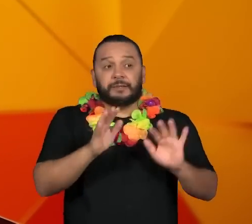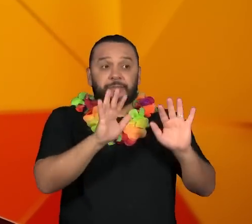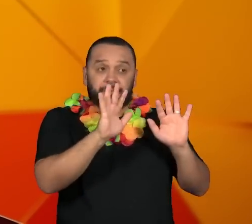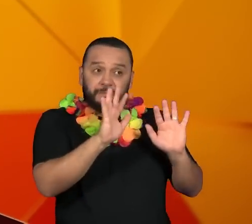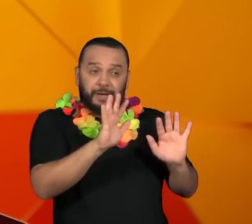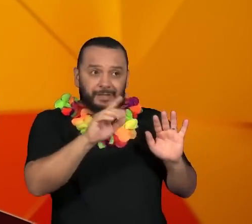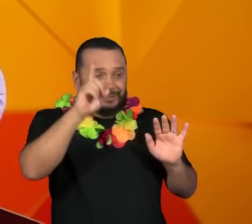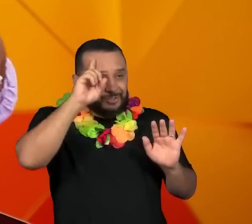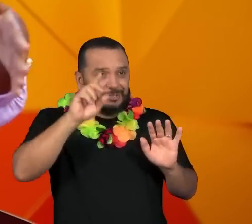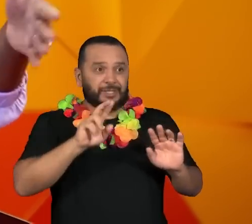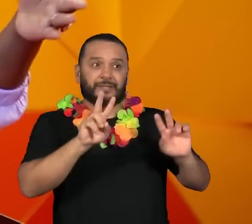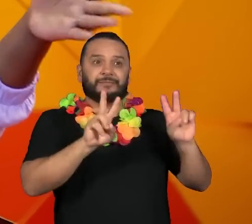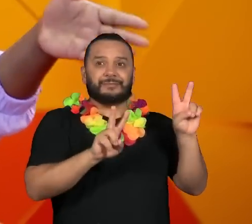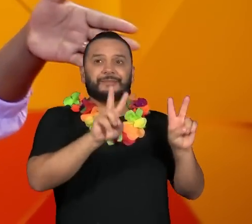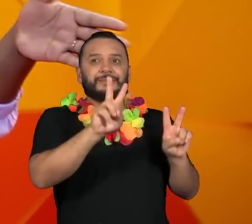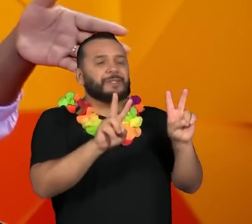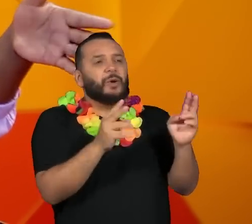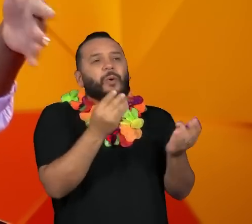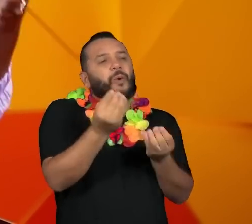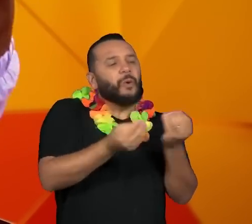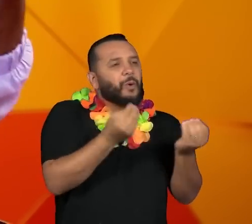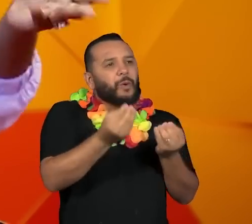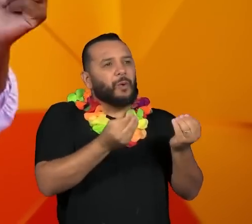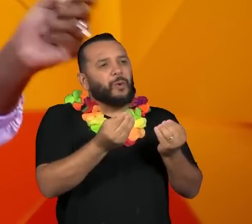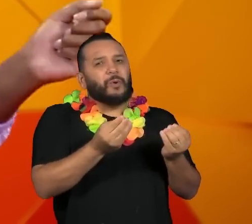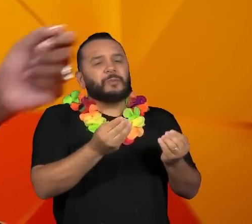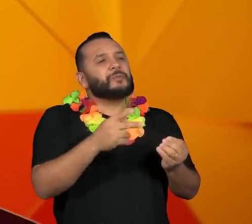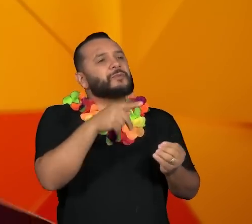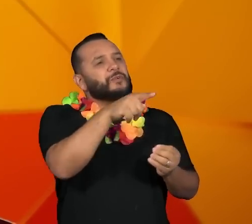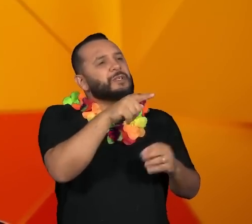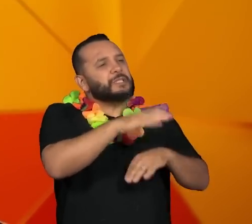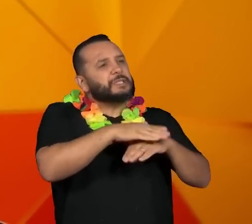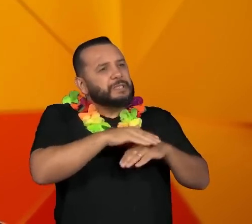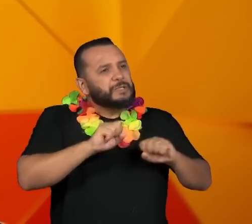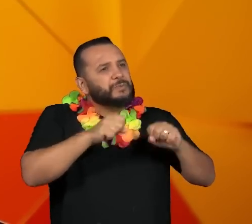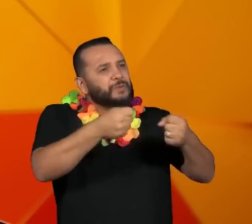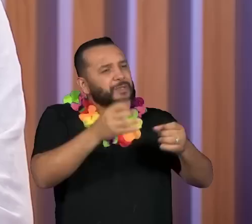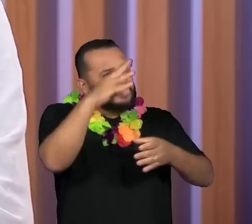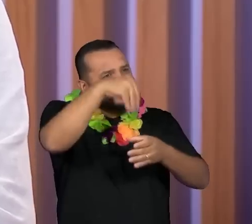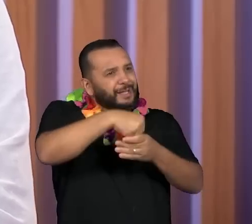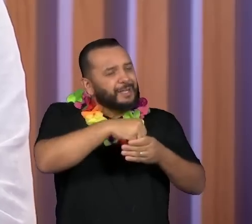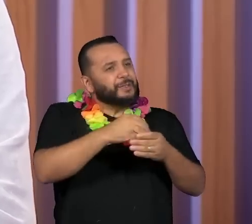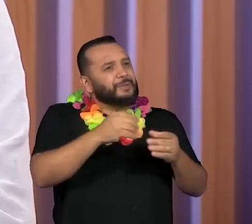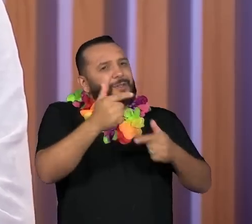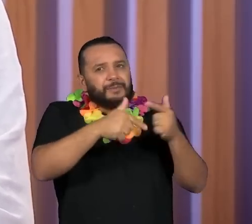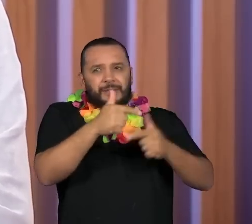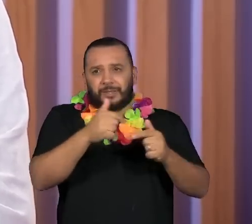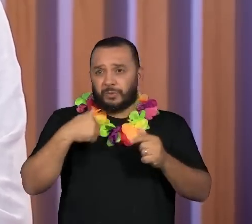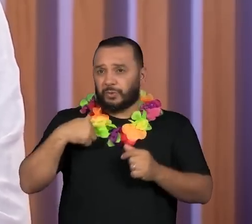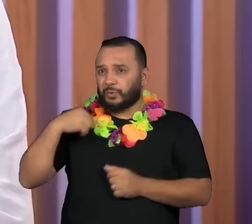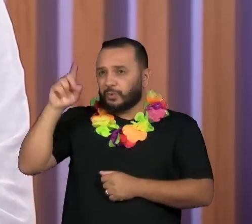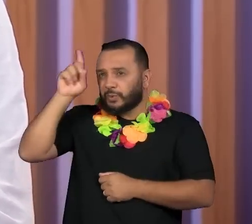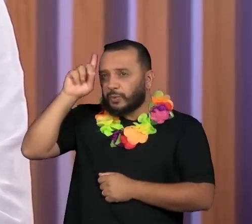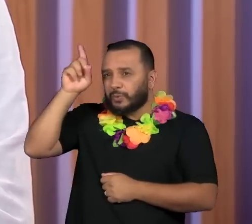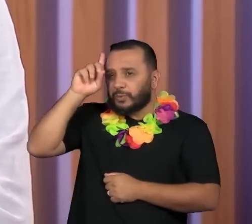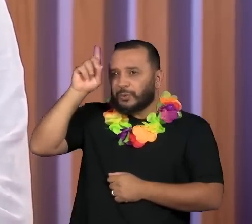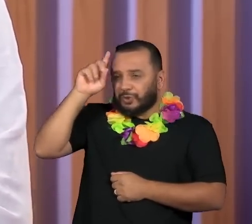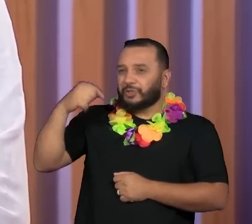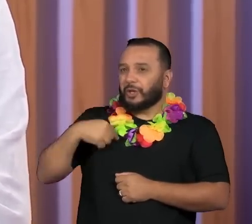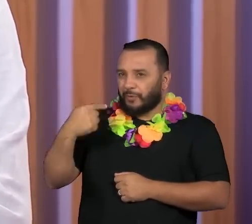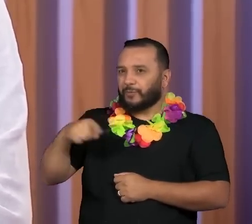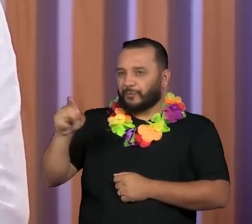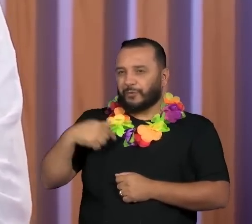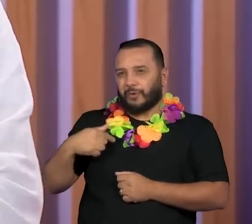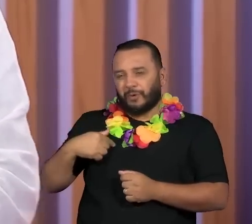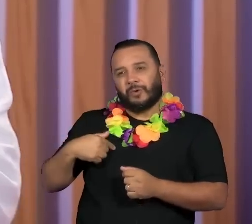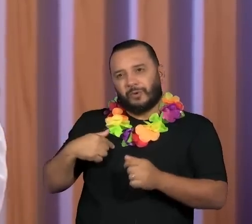do desfile, como é que é, por exemplo, a sua dedicação ali dentro do barracão? Total. Todos os dias vou pra quadra. Nos dias que não tem